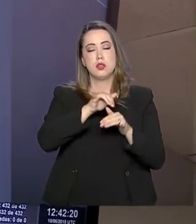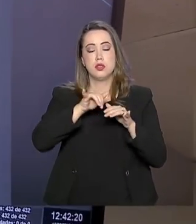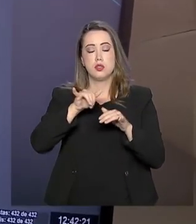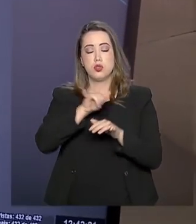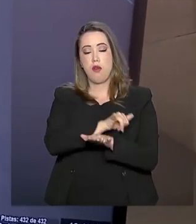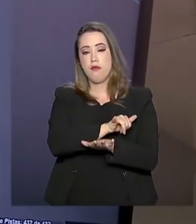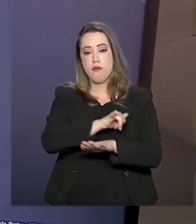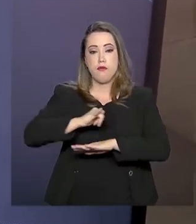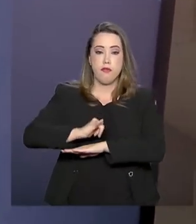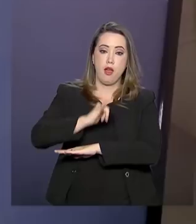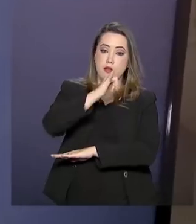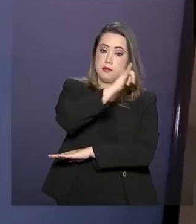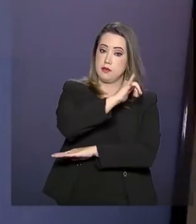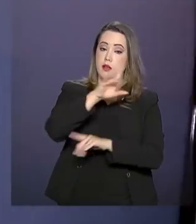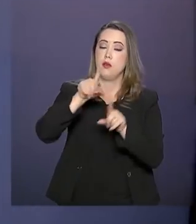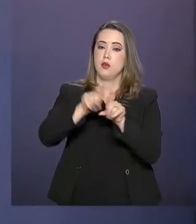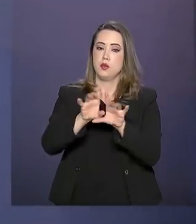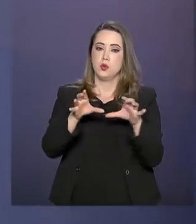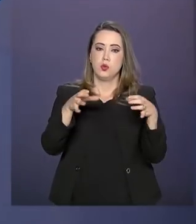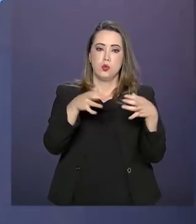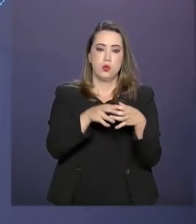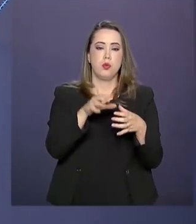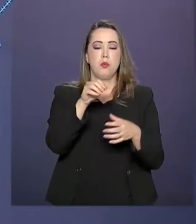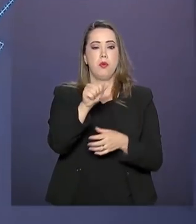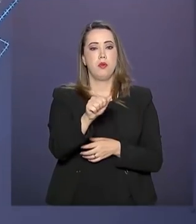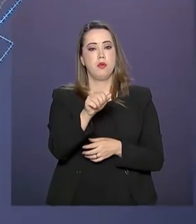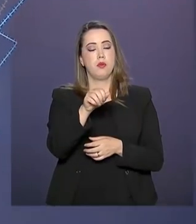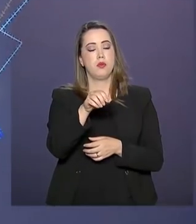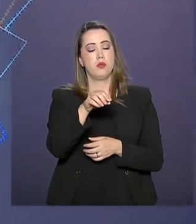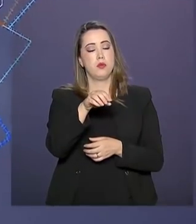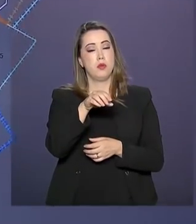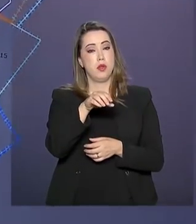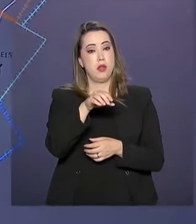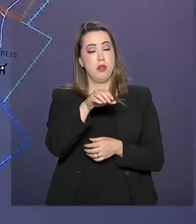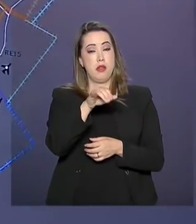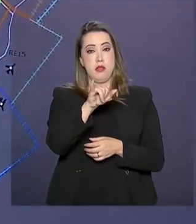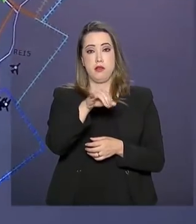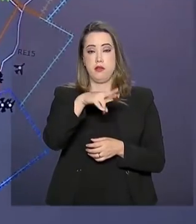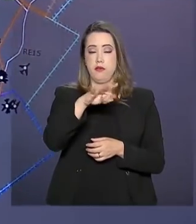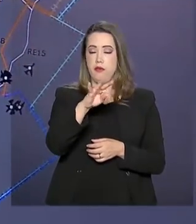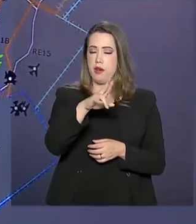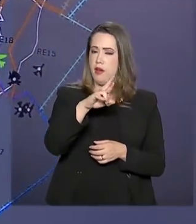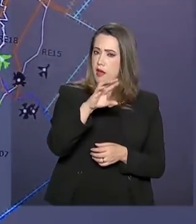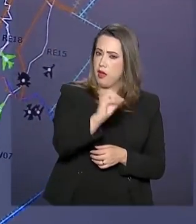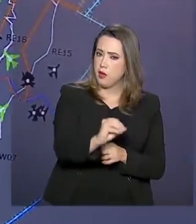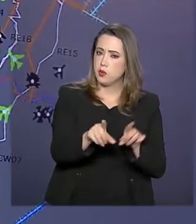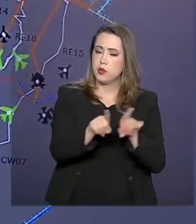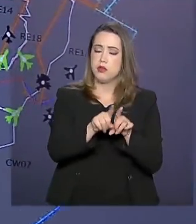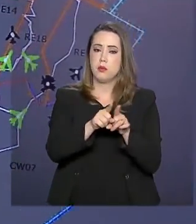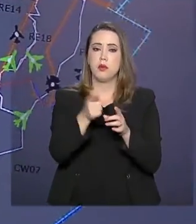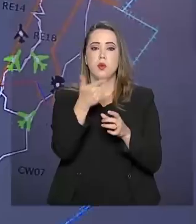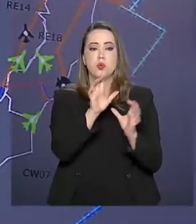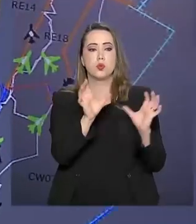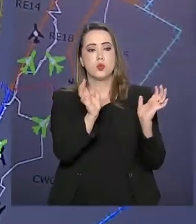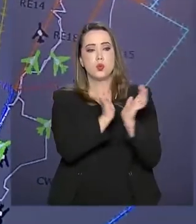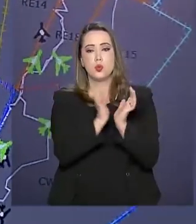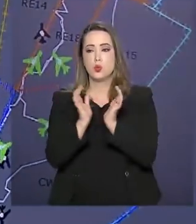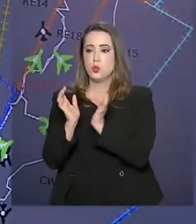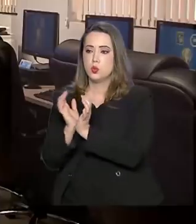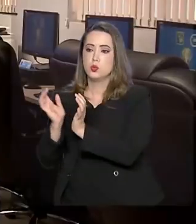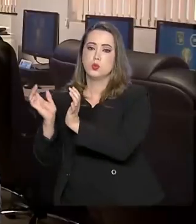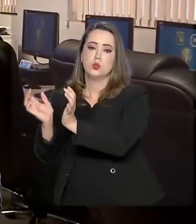da Agência Nacional de Aviação Civil, da Empresa Brasileira de Infraestrutura Aeroportuária, além de representantes das concessionárias dos